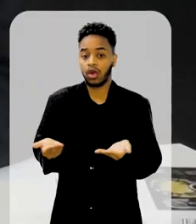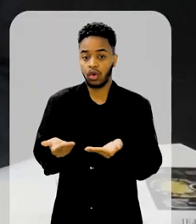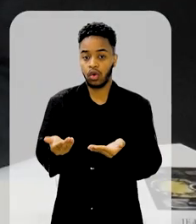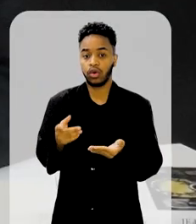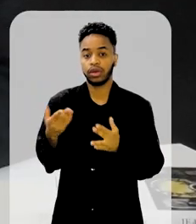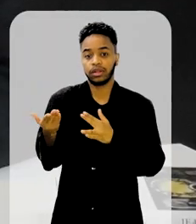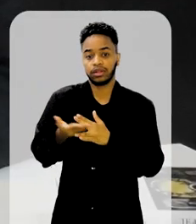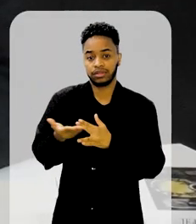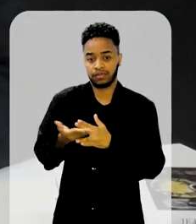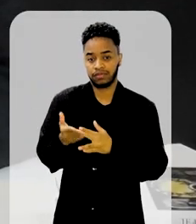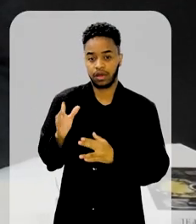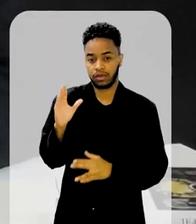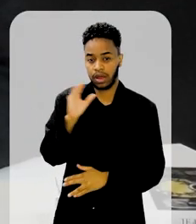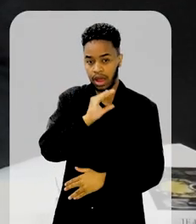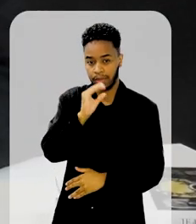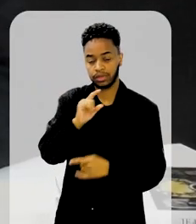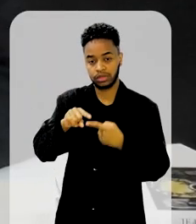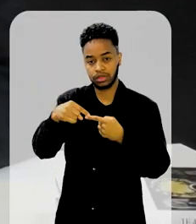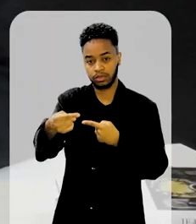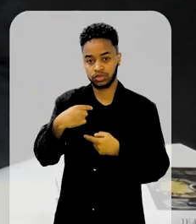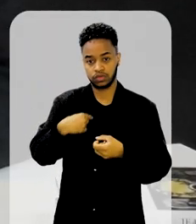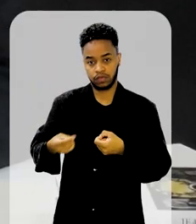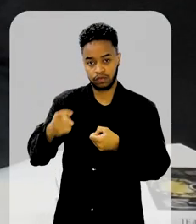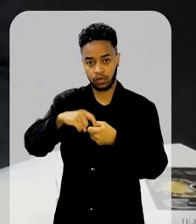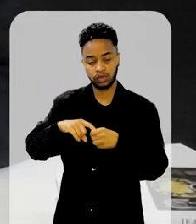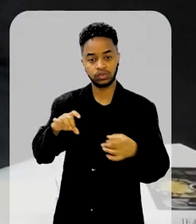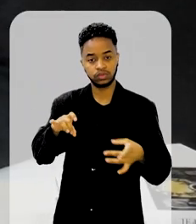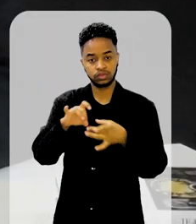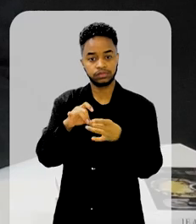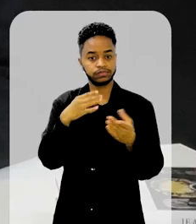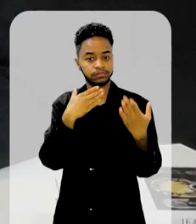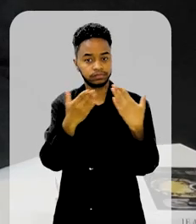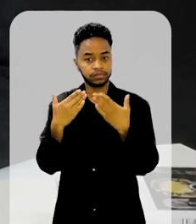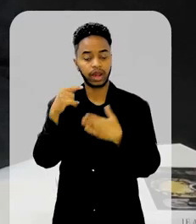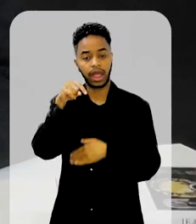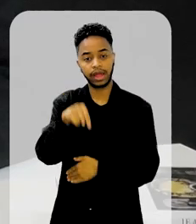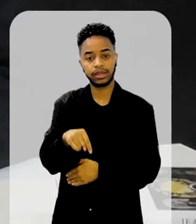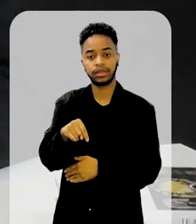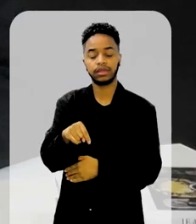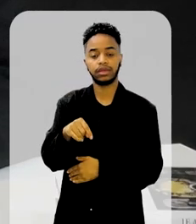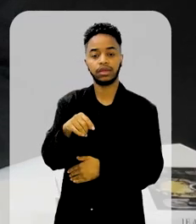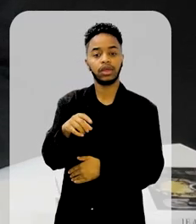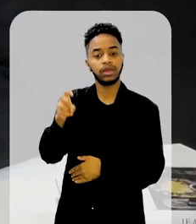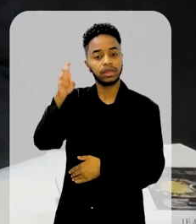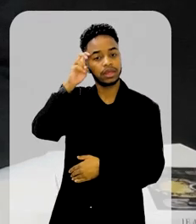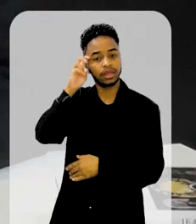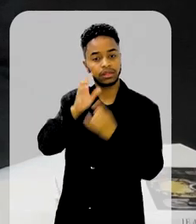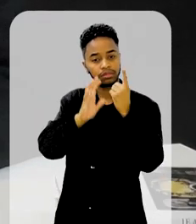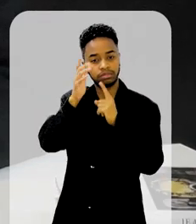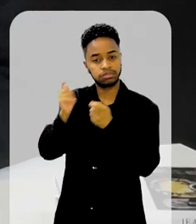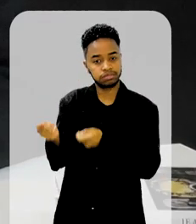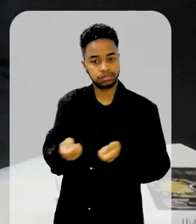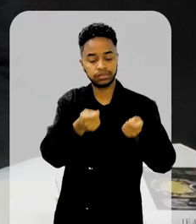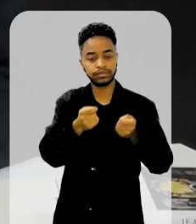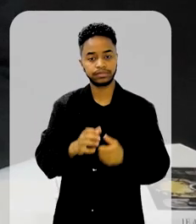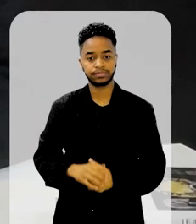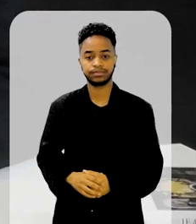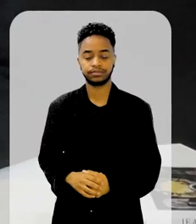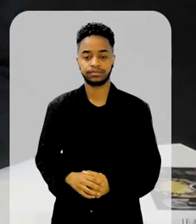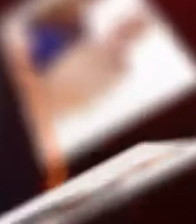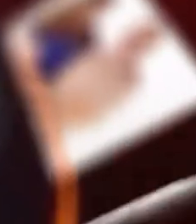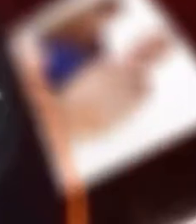Júnior a gente vai agora para um rápido intervalo e eu volto já com mais um bate-papo aqui no Quintas com Quintais com